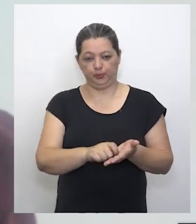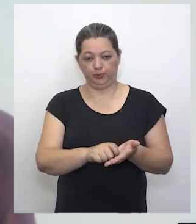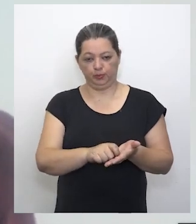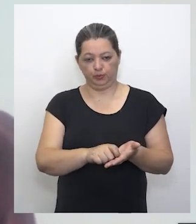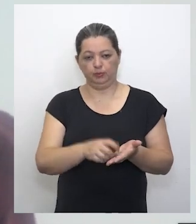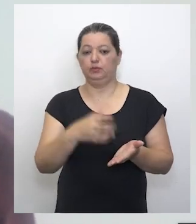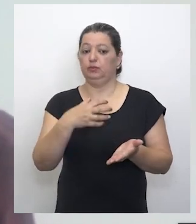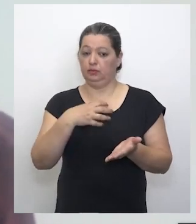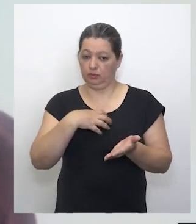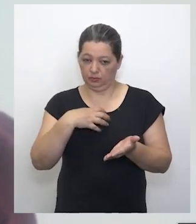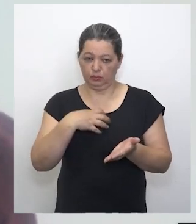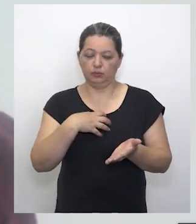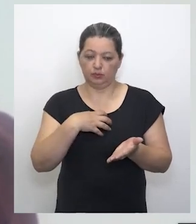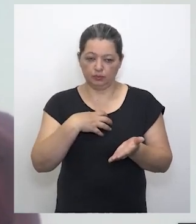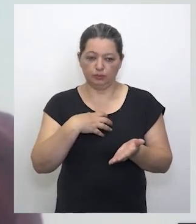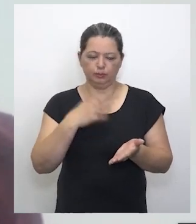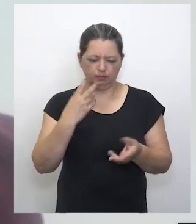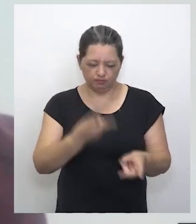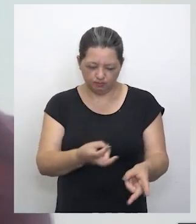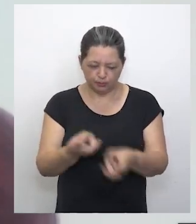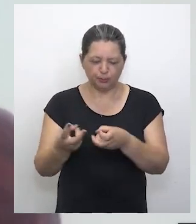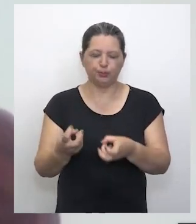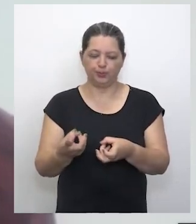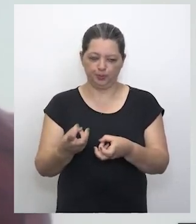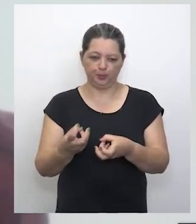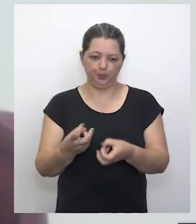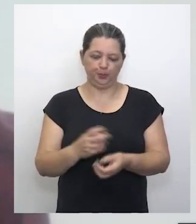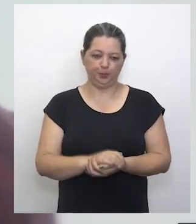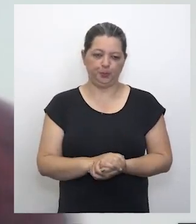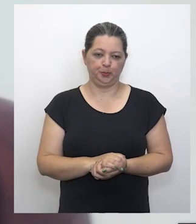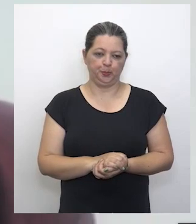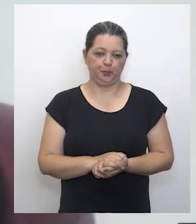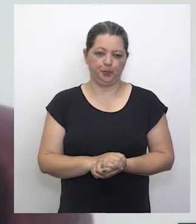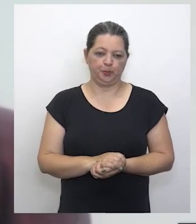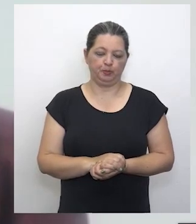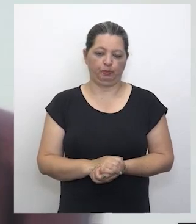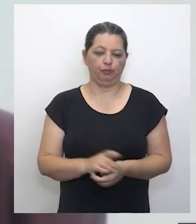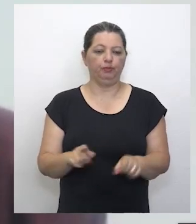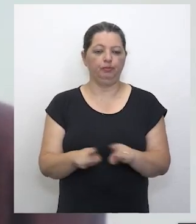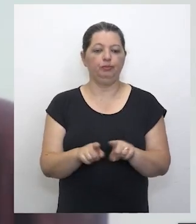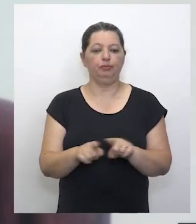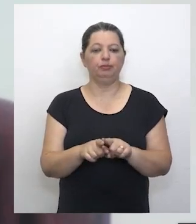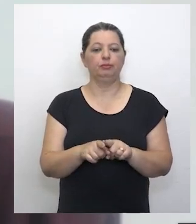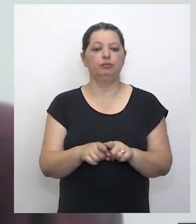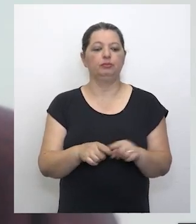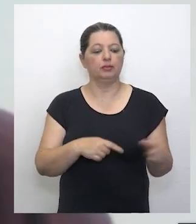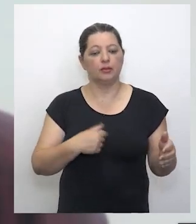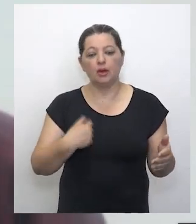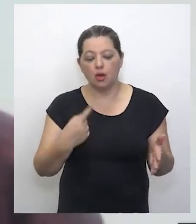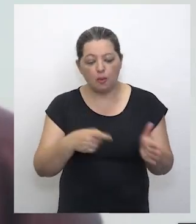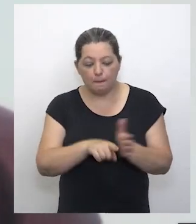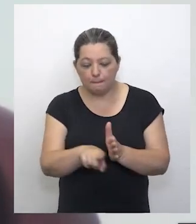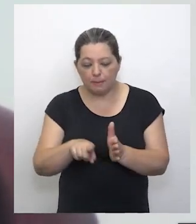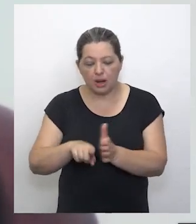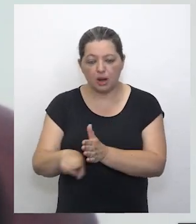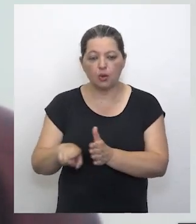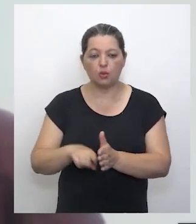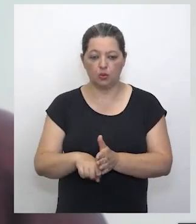da gente ter esse diagnóstico, né? E também a partir do nosso questionamento também, a gente